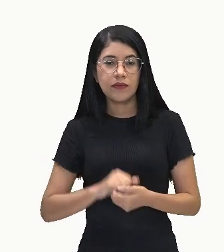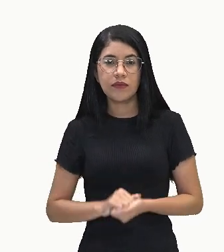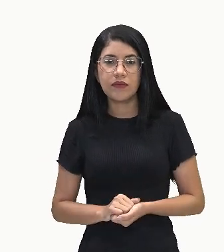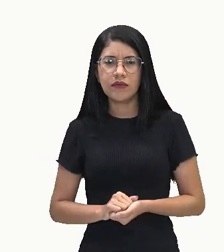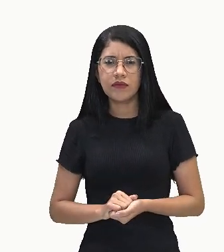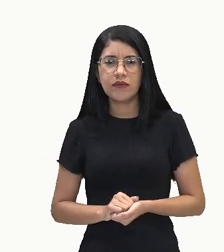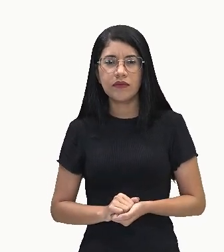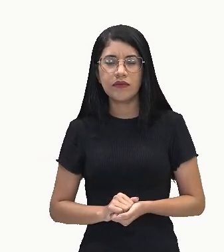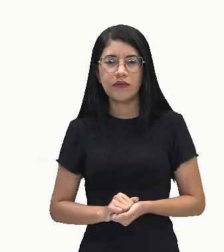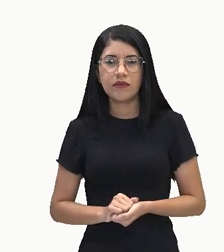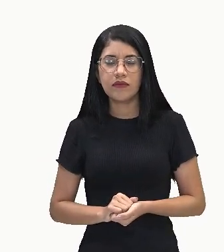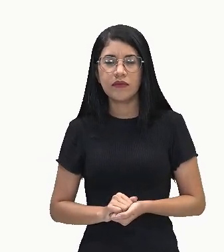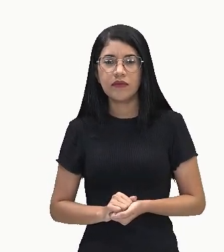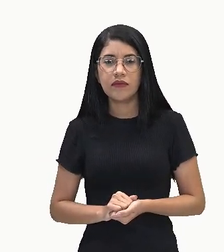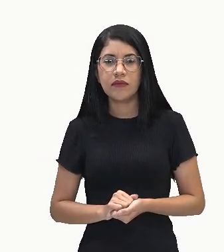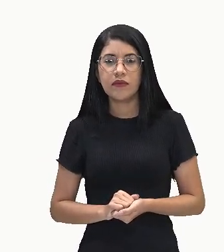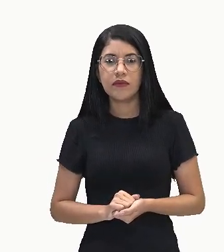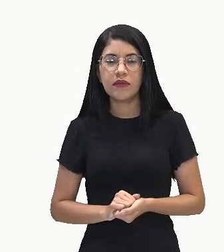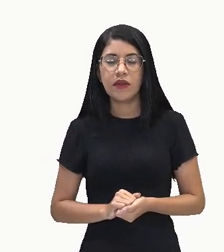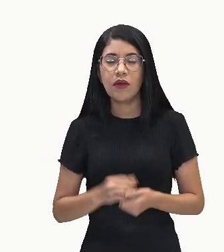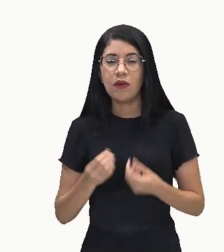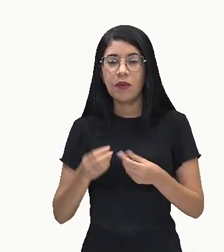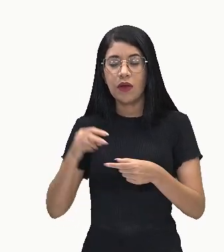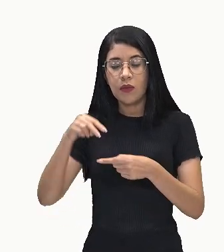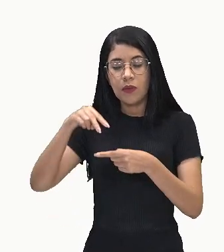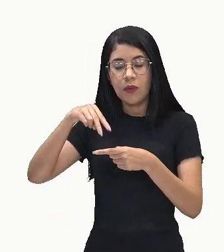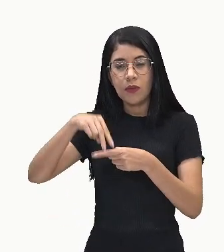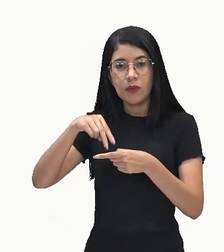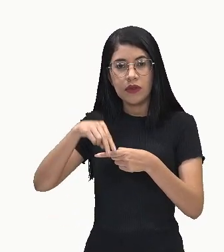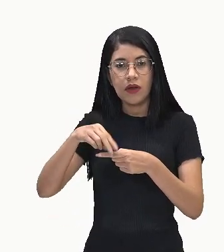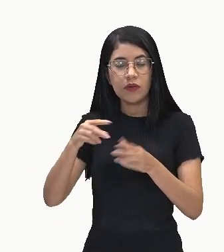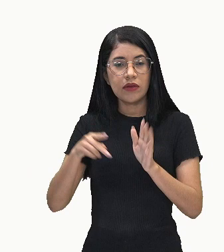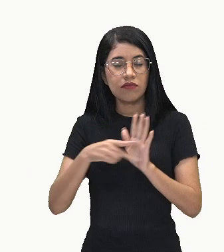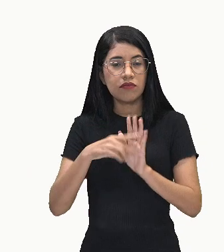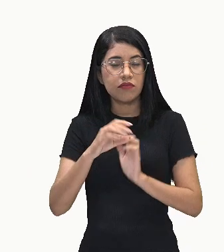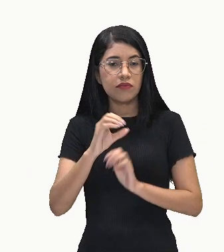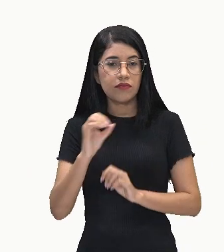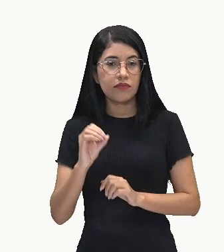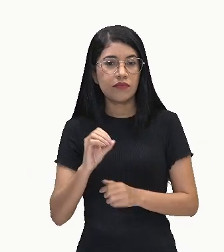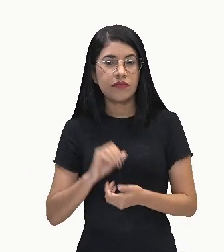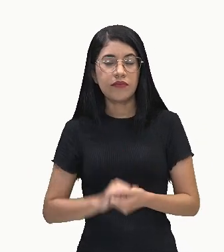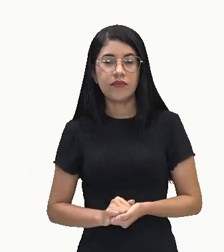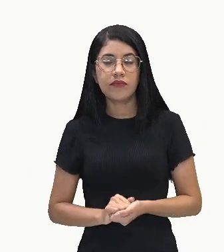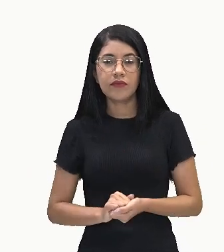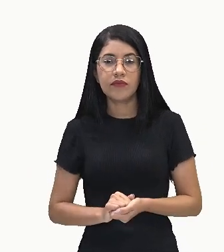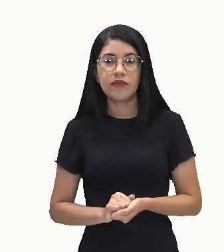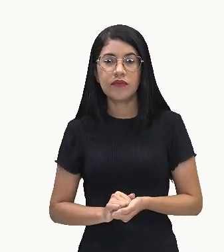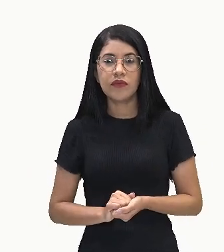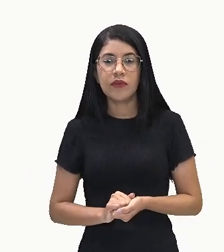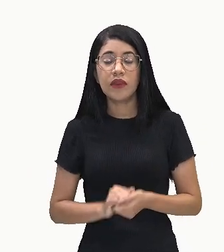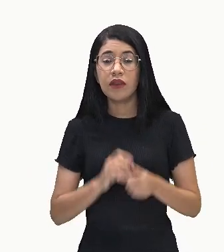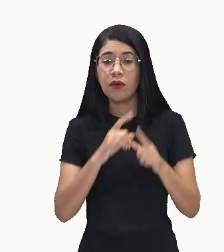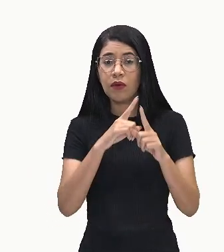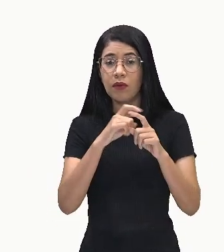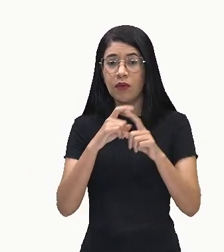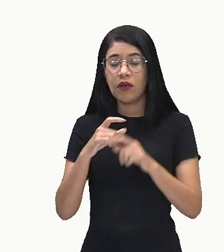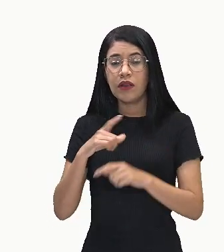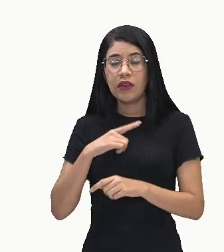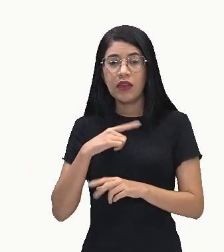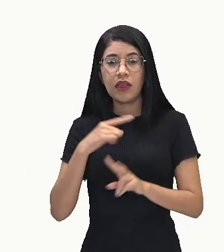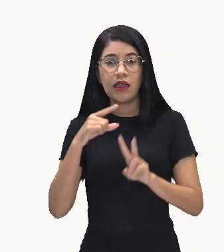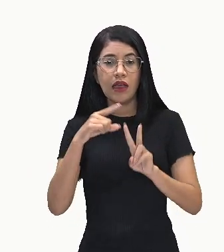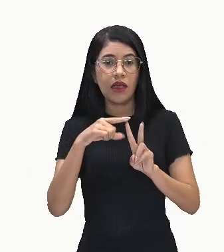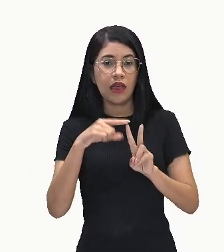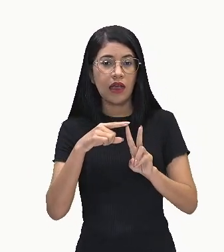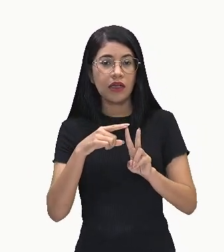Então, temos o segundo caso, quando delta é igual a zero. Para delta igual a zero, o polinômio possui uma raiz